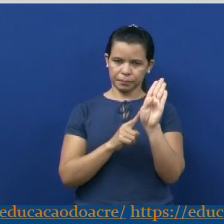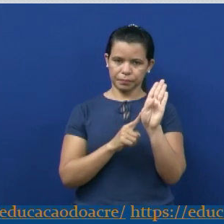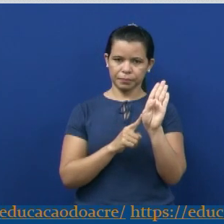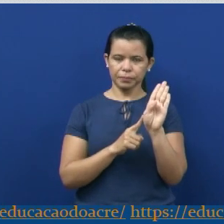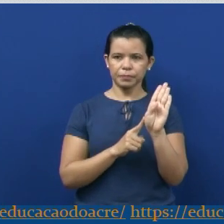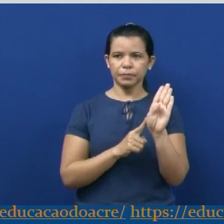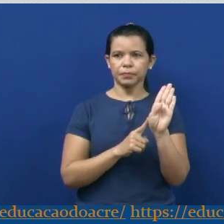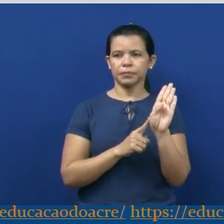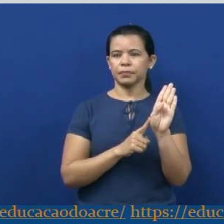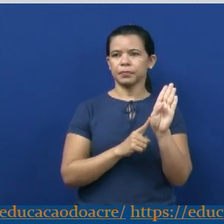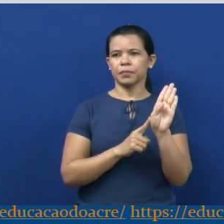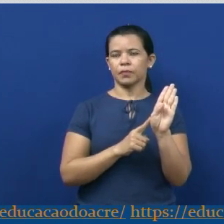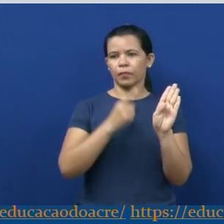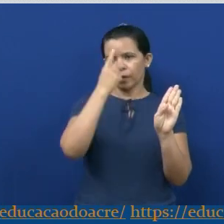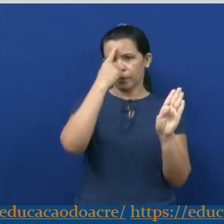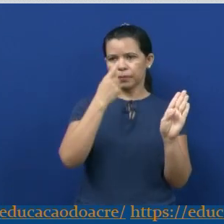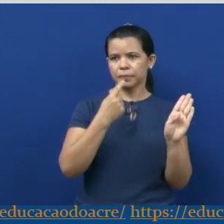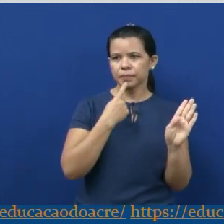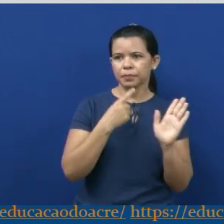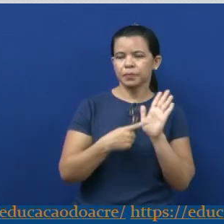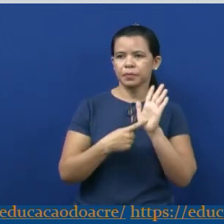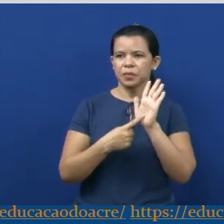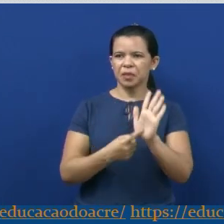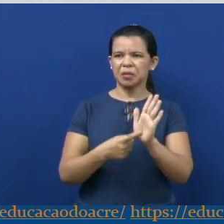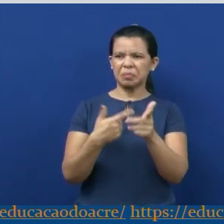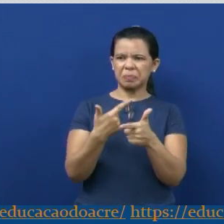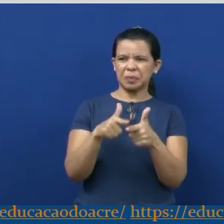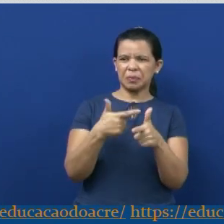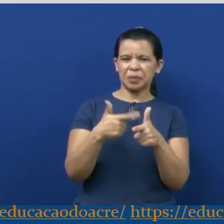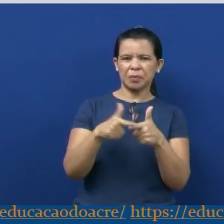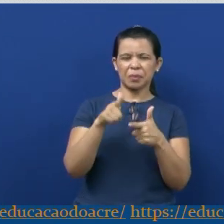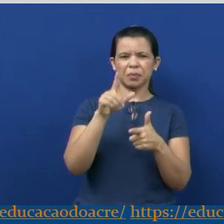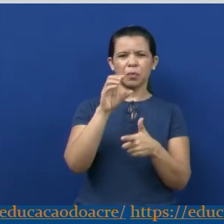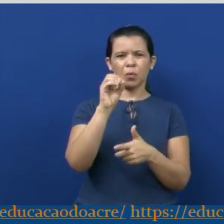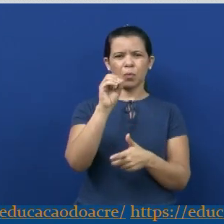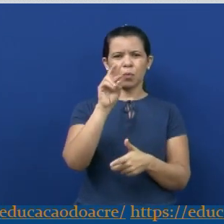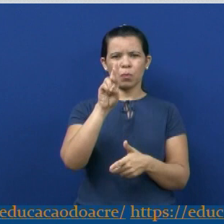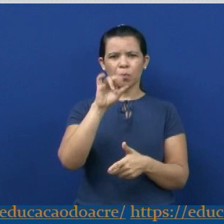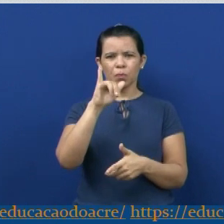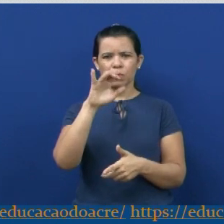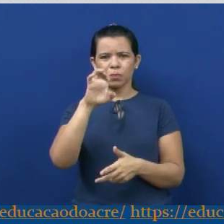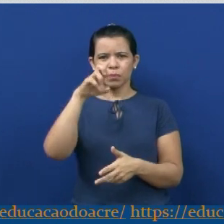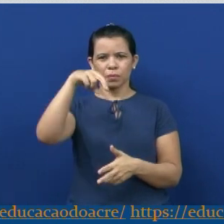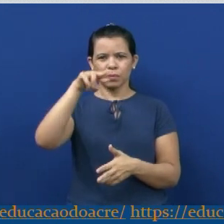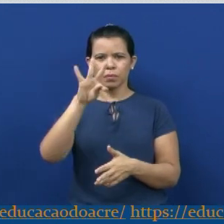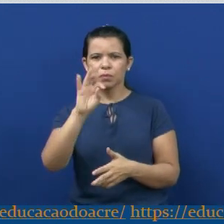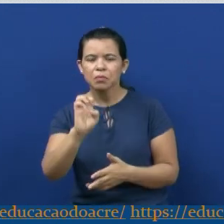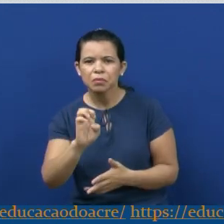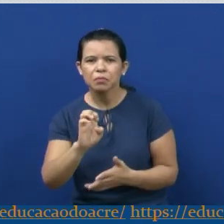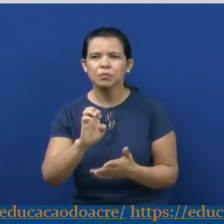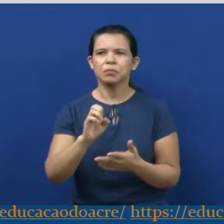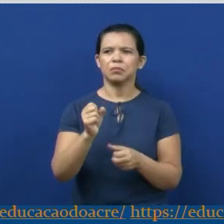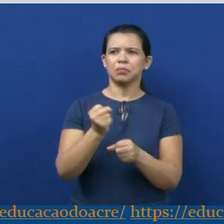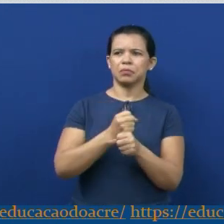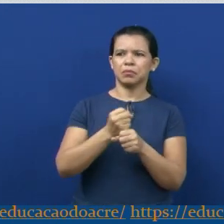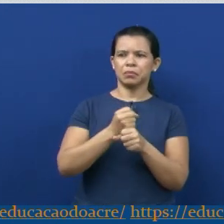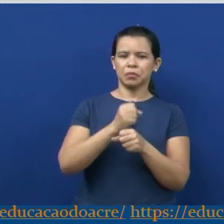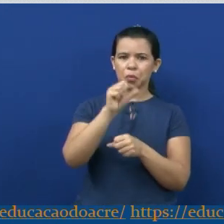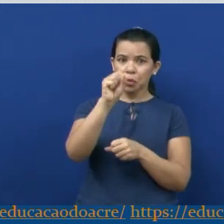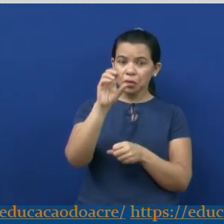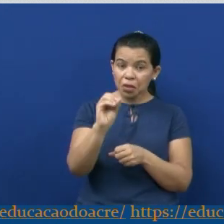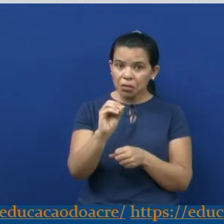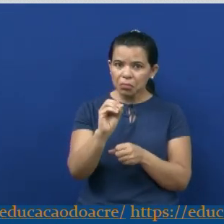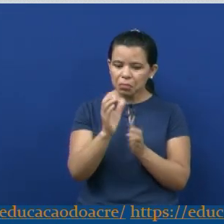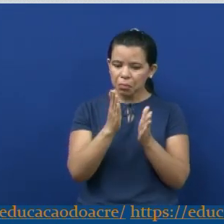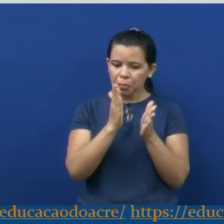uma crise do Oriente nos anos 80. Essa crise, ela é curta, média ou longa? Não